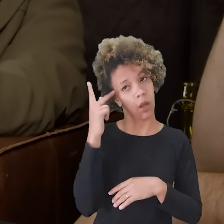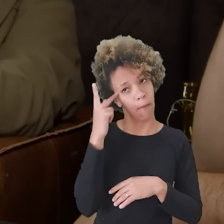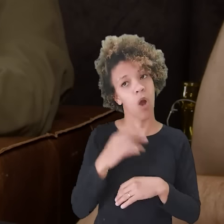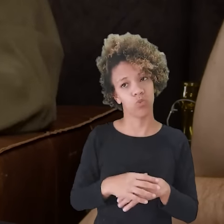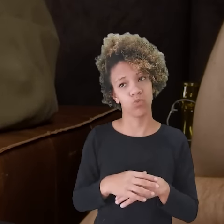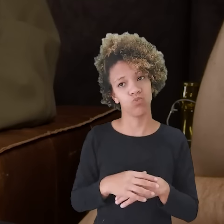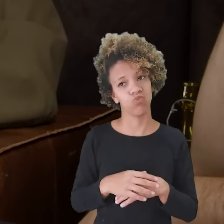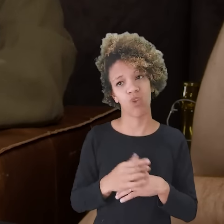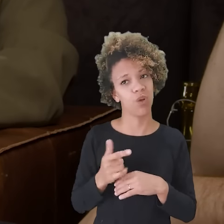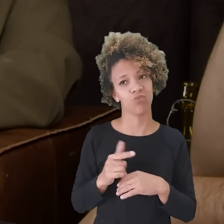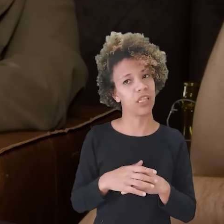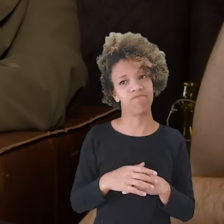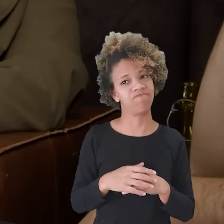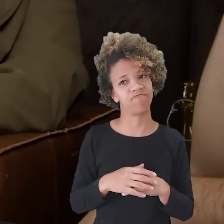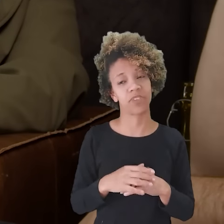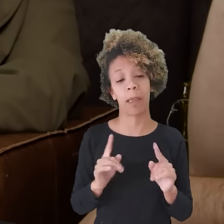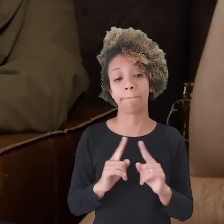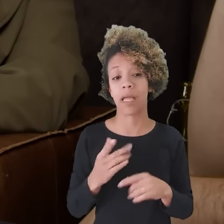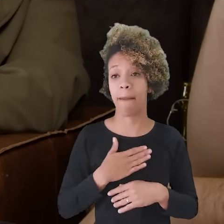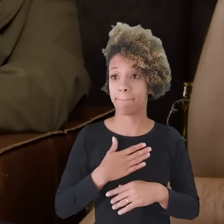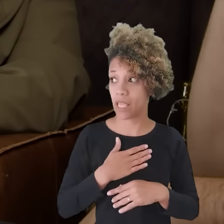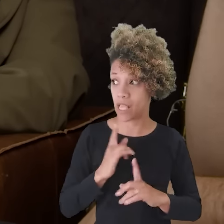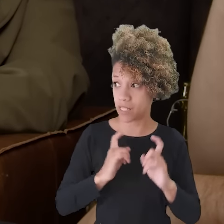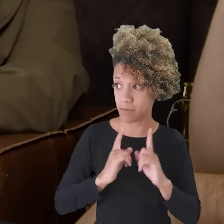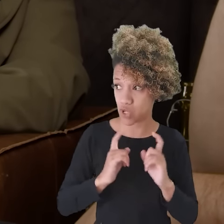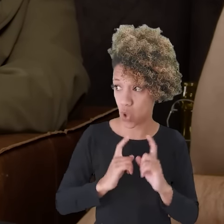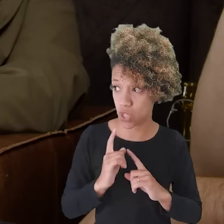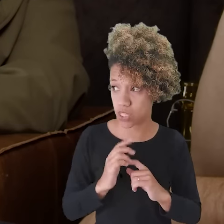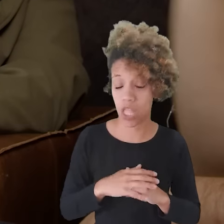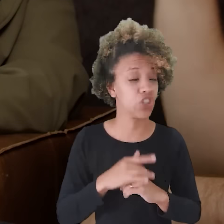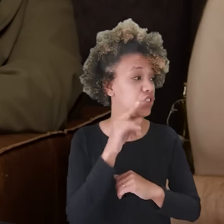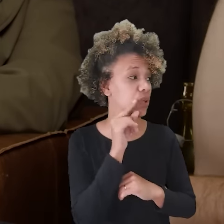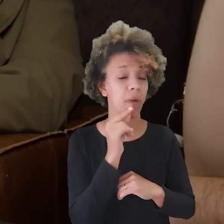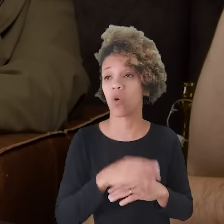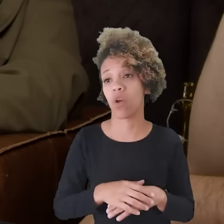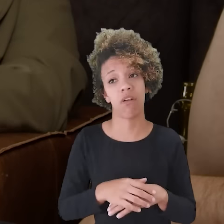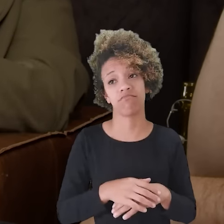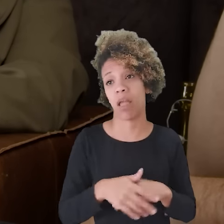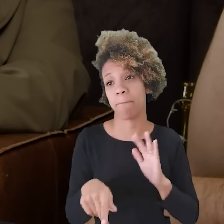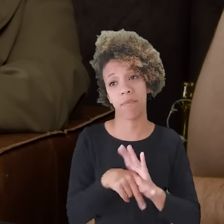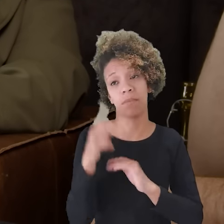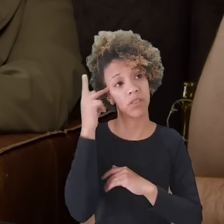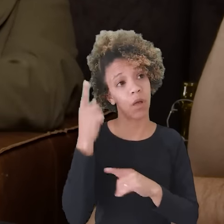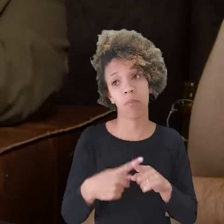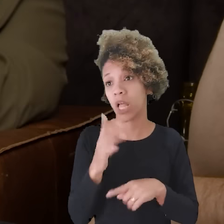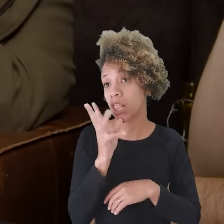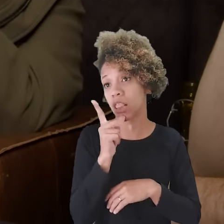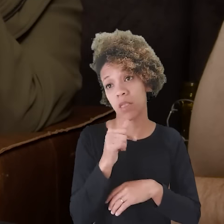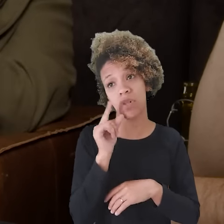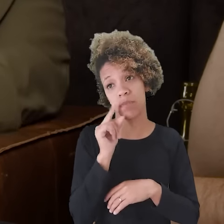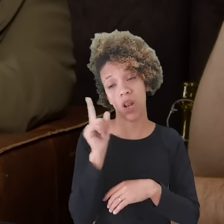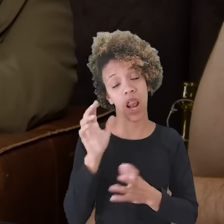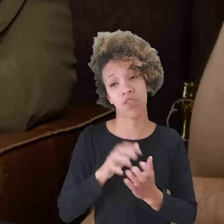né então eu não tenho muito eu tanto é que a minhas expressões de de maconha de São Paulo porque eu demorei